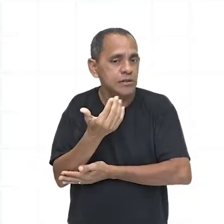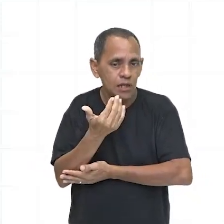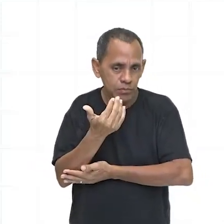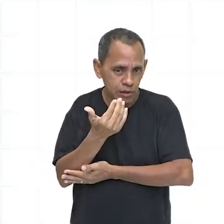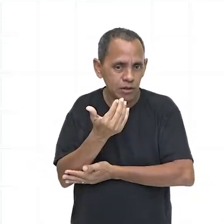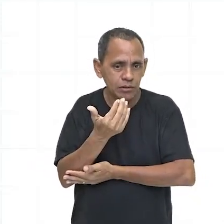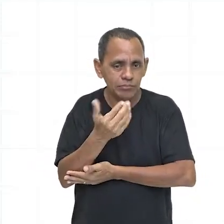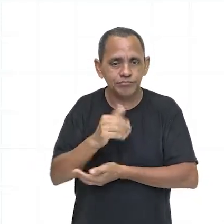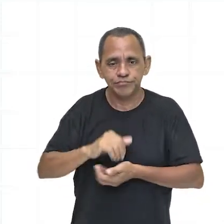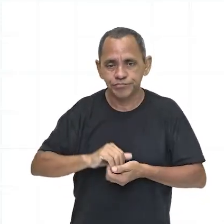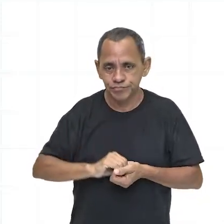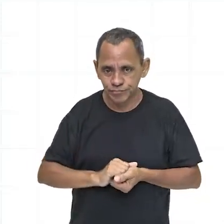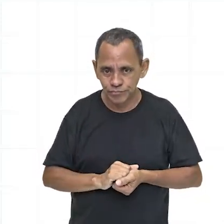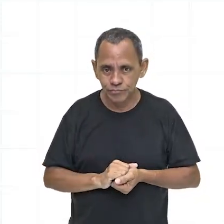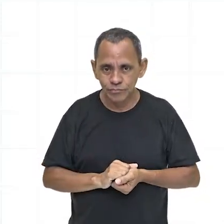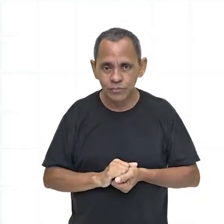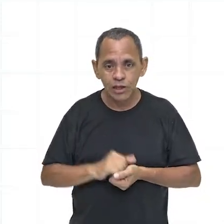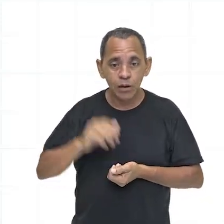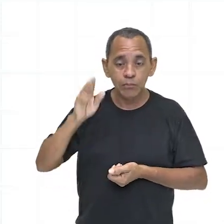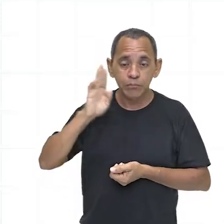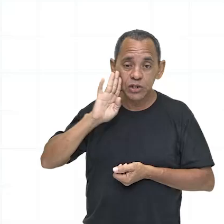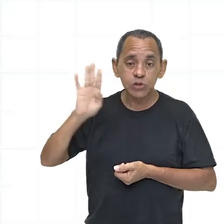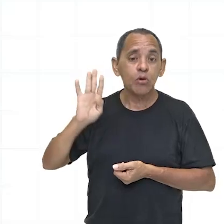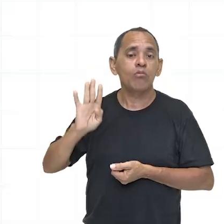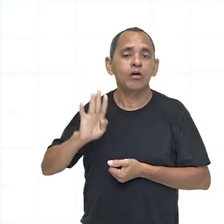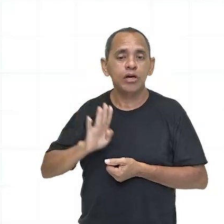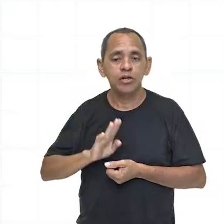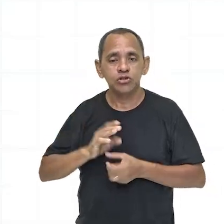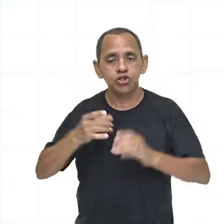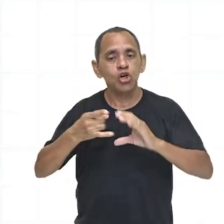alimentos, né, principalmente carboidratos,